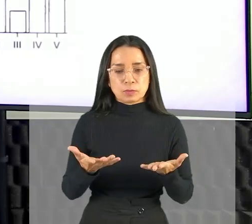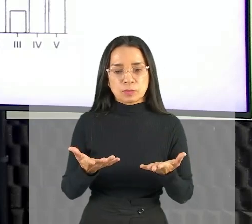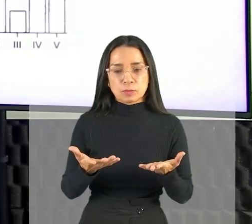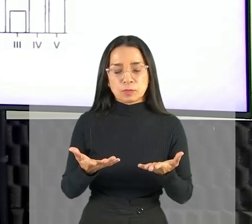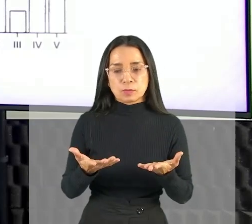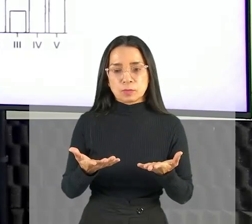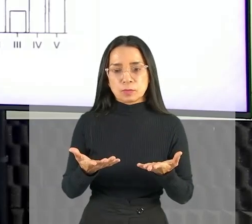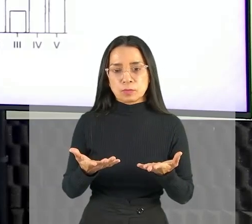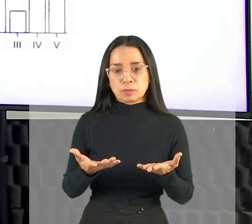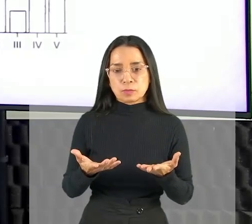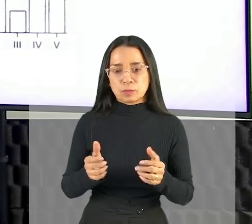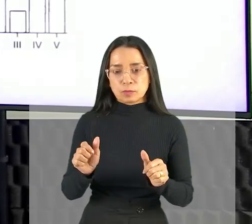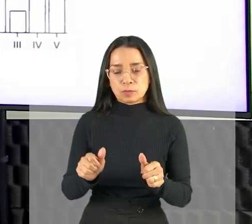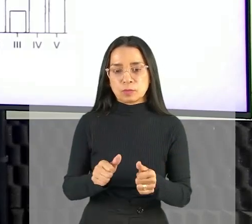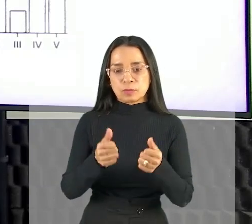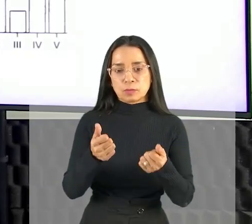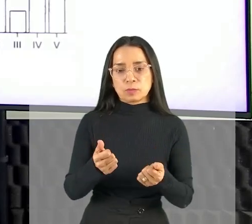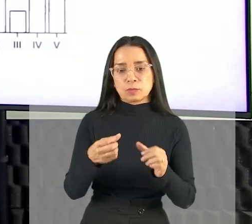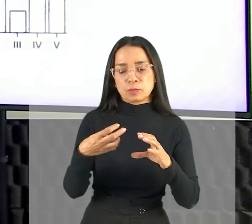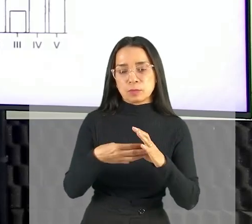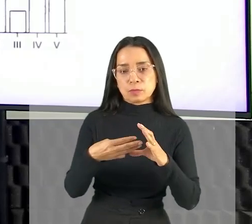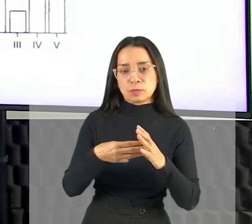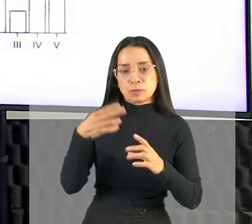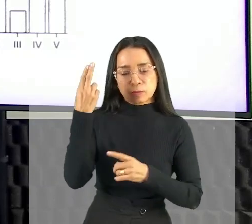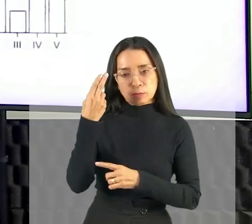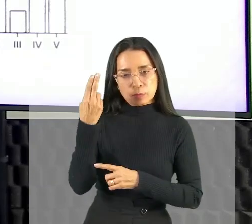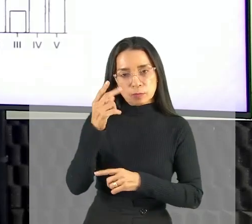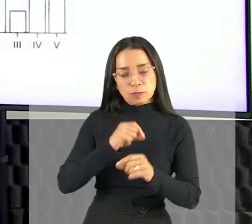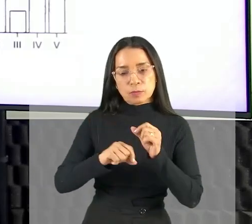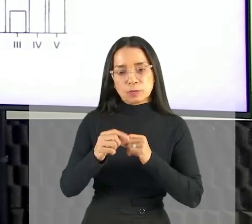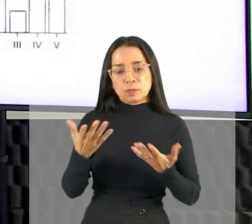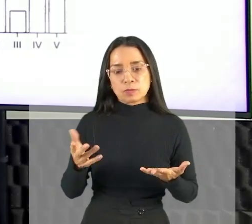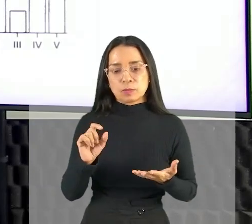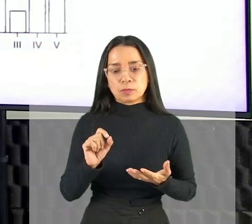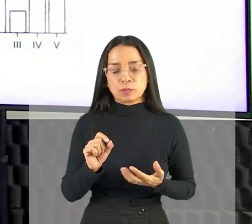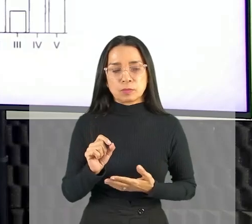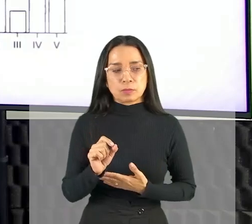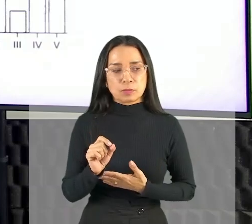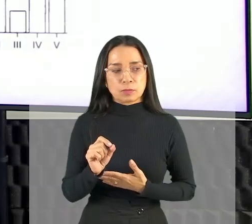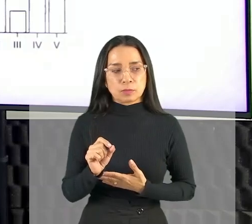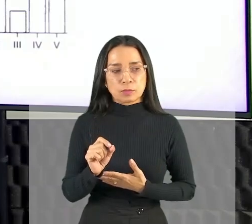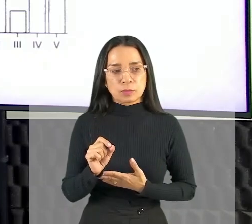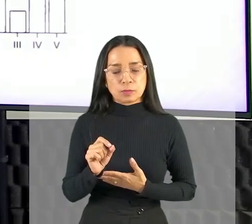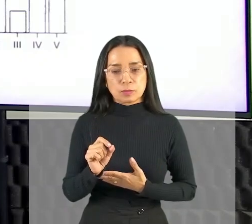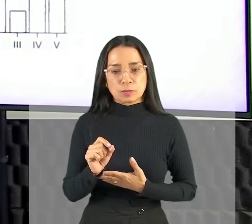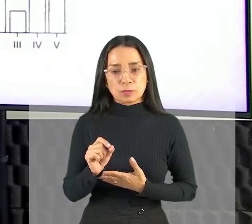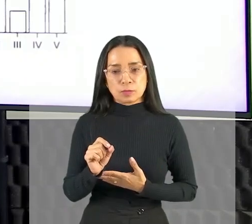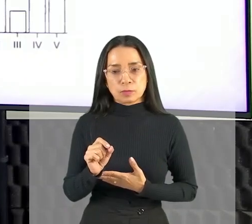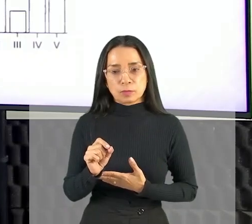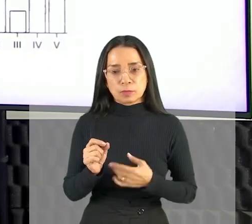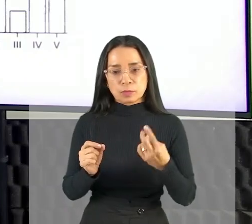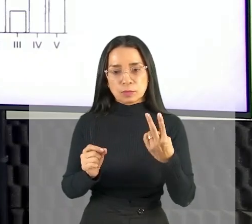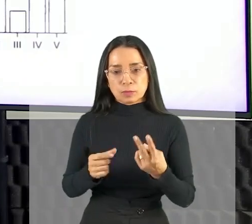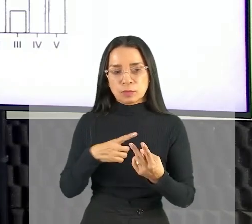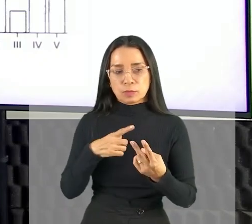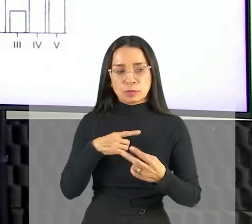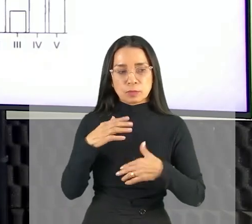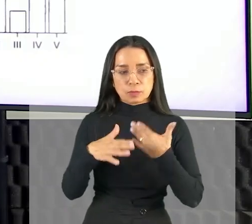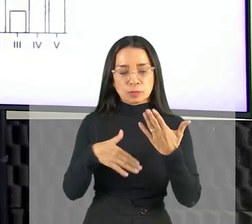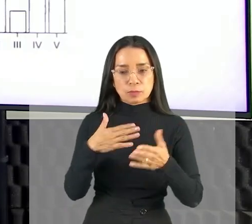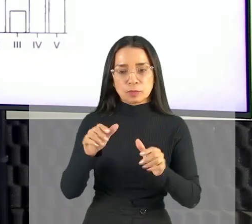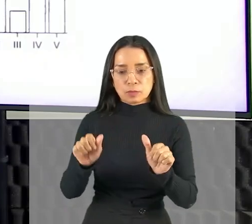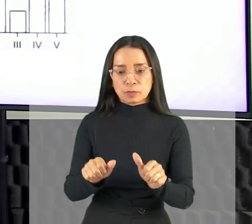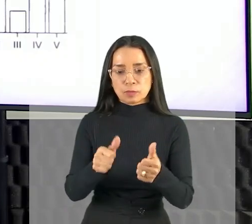amistoso com as células normais né pelo menos o composto dois ele teve um desempenho